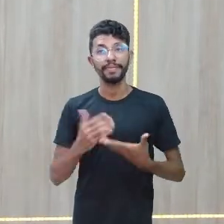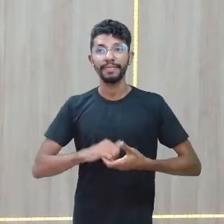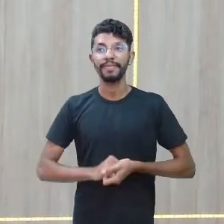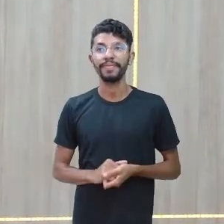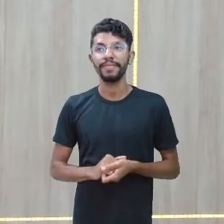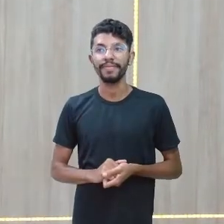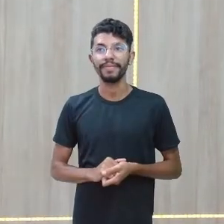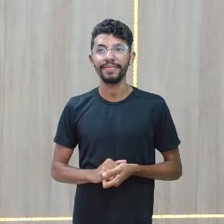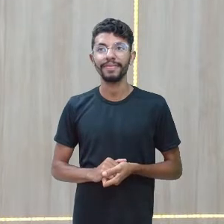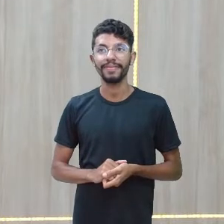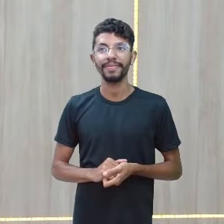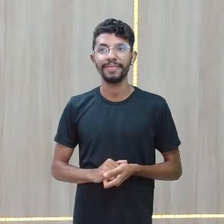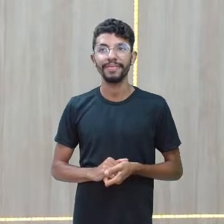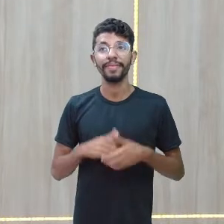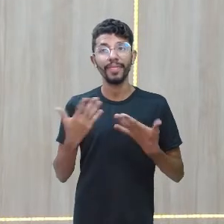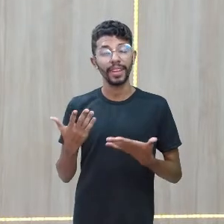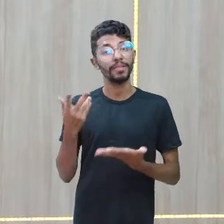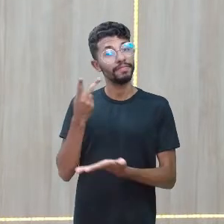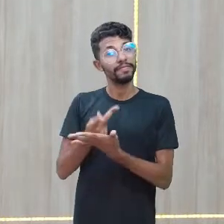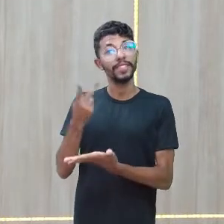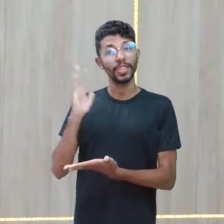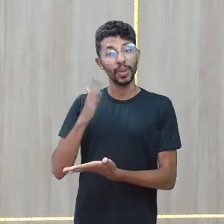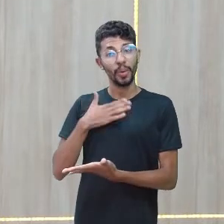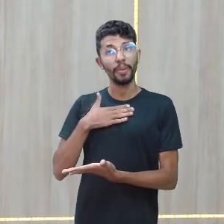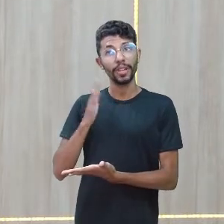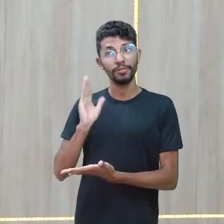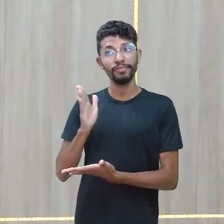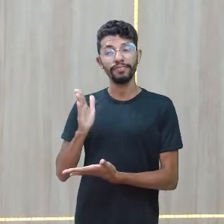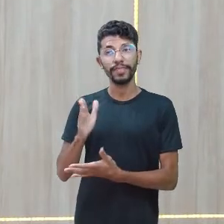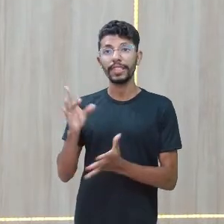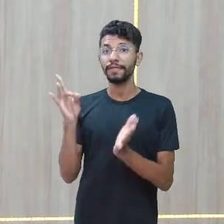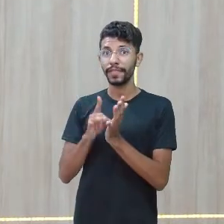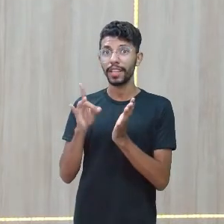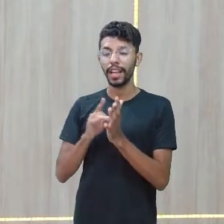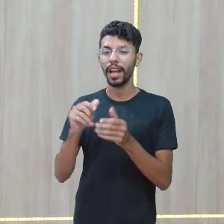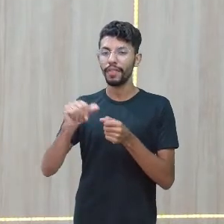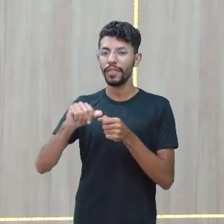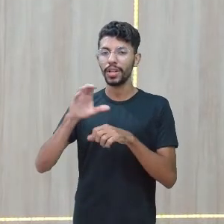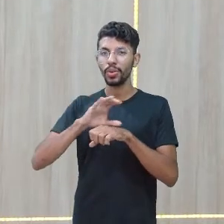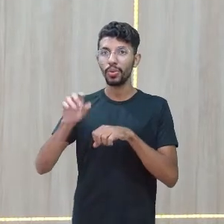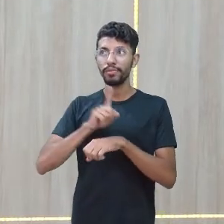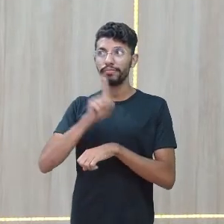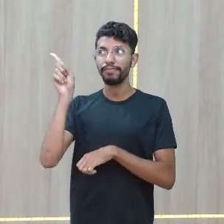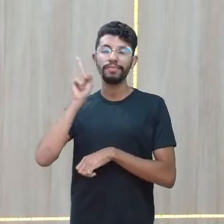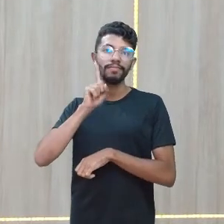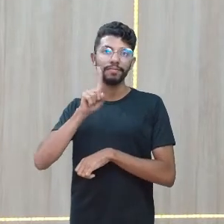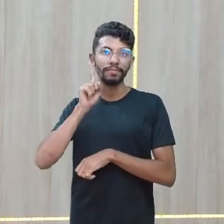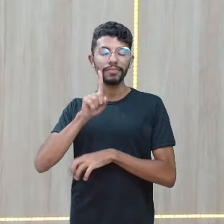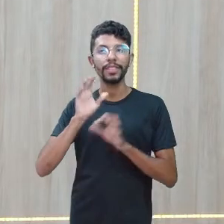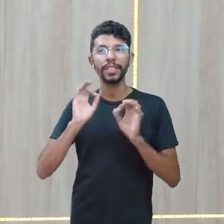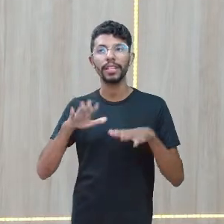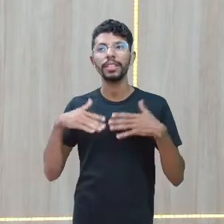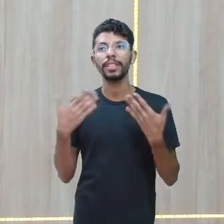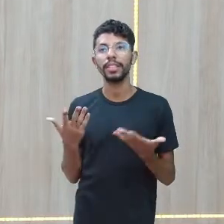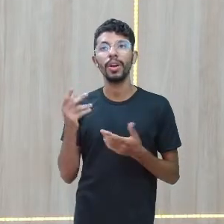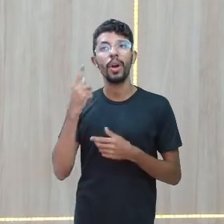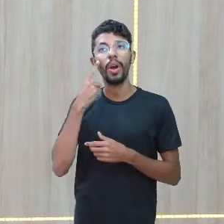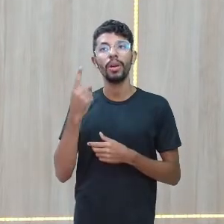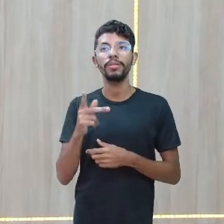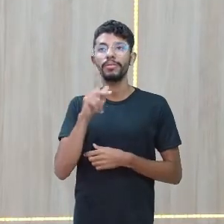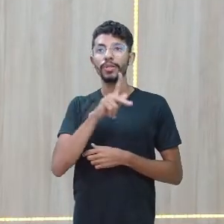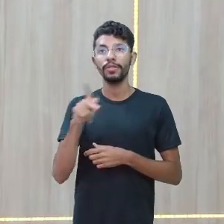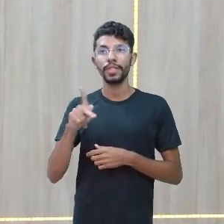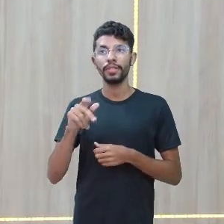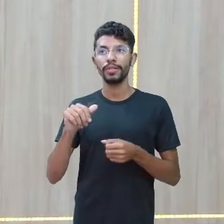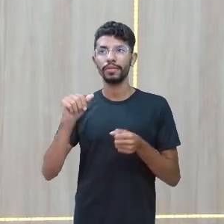uma situação aconteceu comigo, de verdade, quando eu fiz um curso lá nos Estados Unidos, e aí aconteceu o seguinte, o professor dividiu